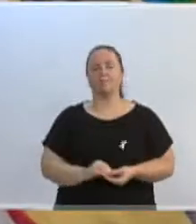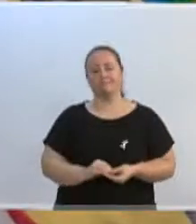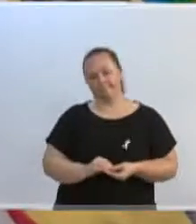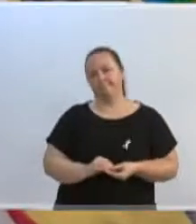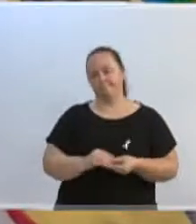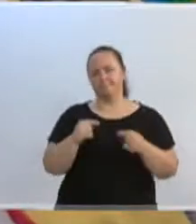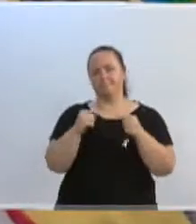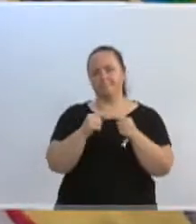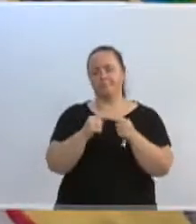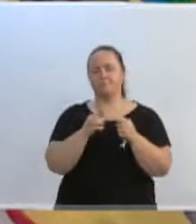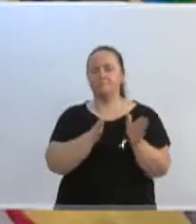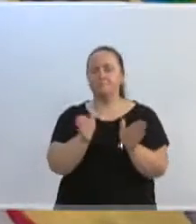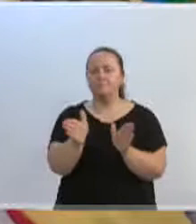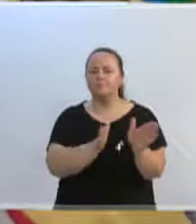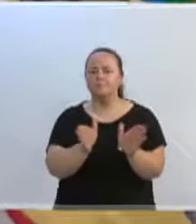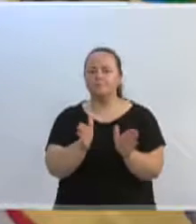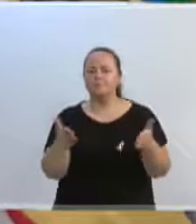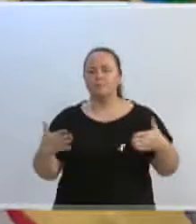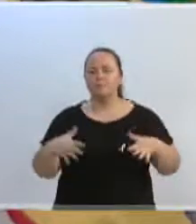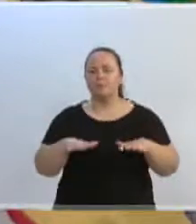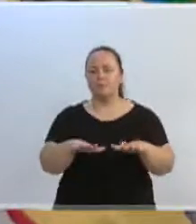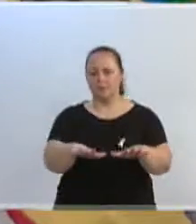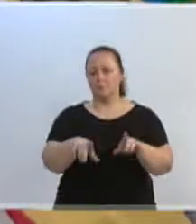acessibilidade e à inclusão,